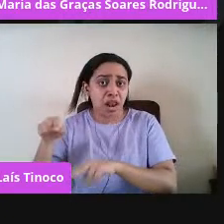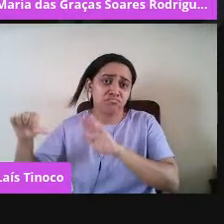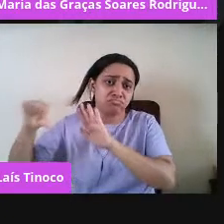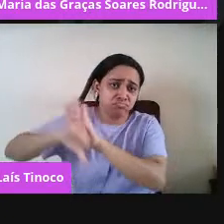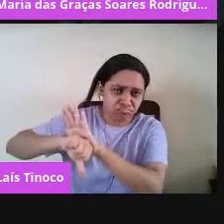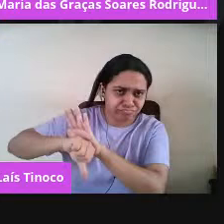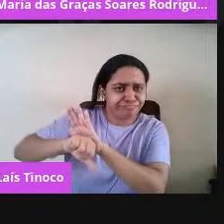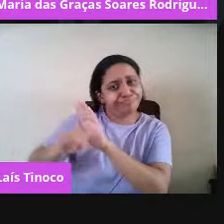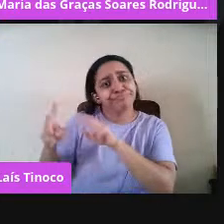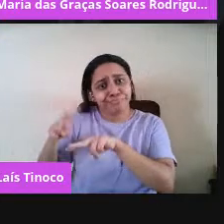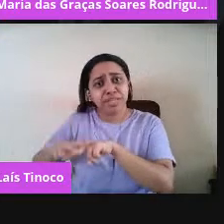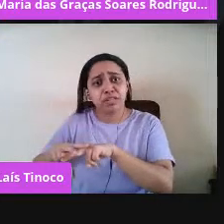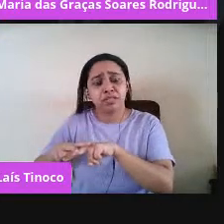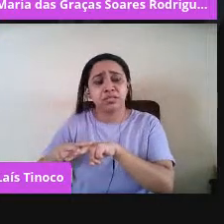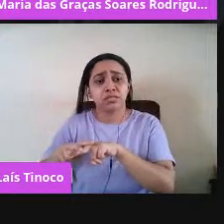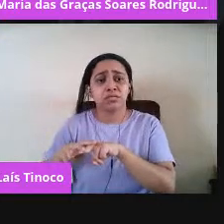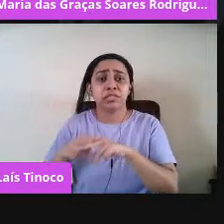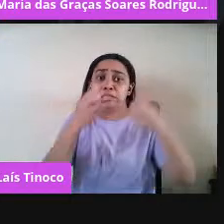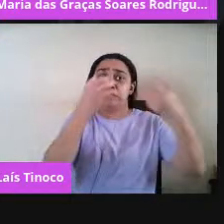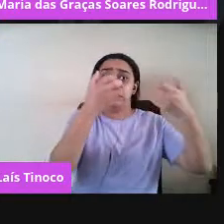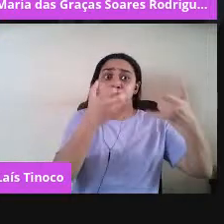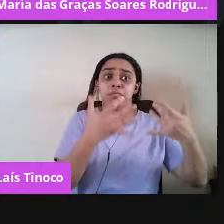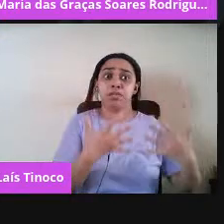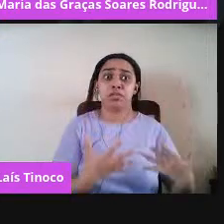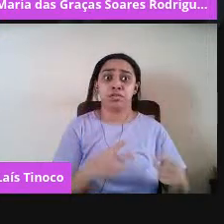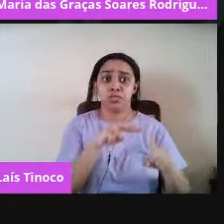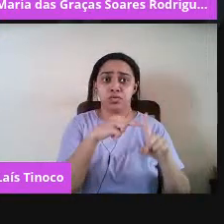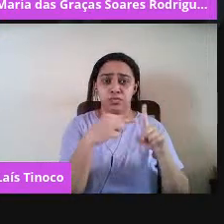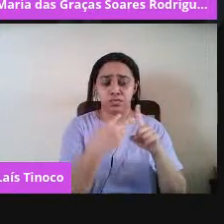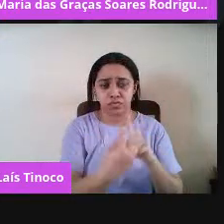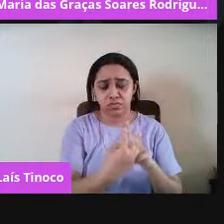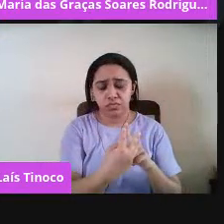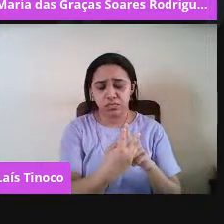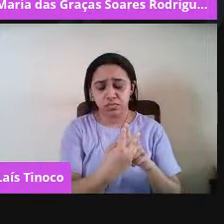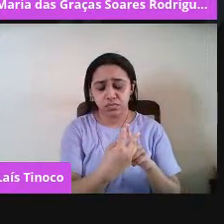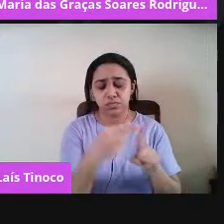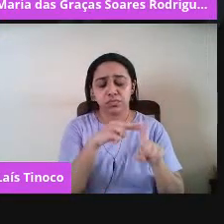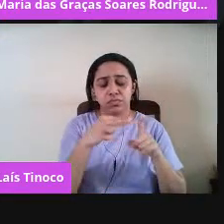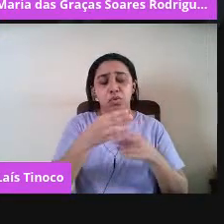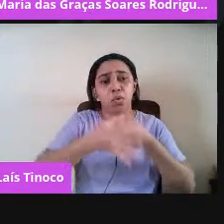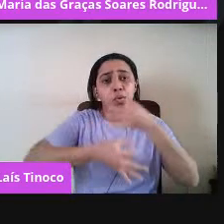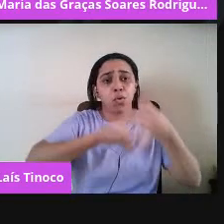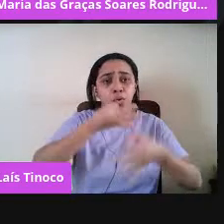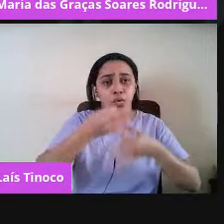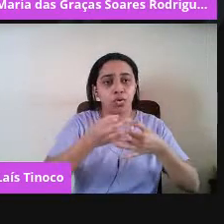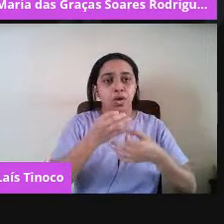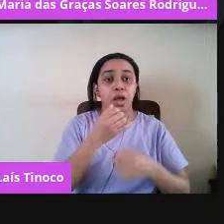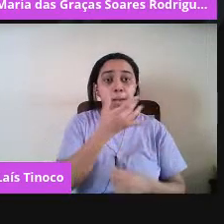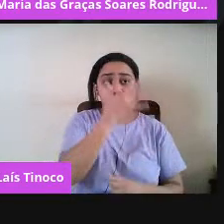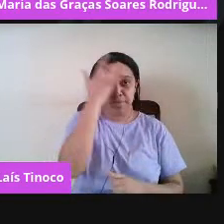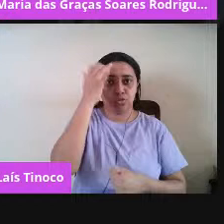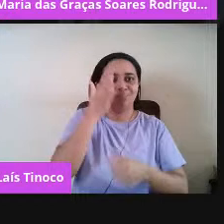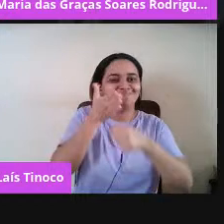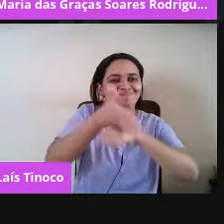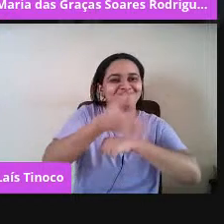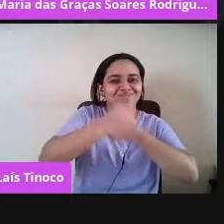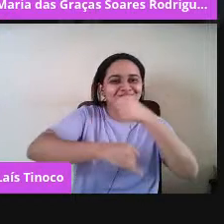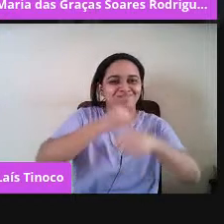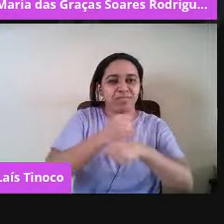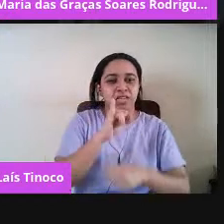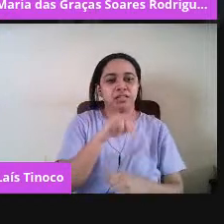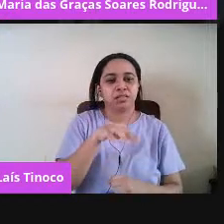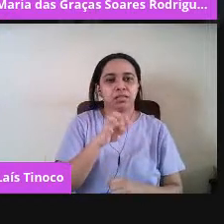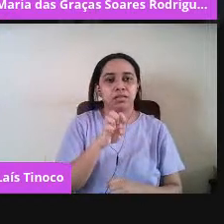faço a explicação do ponto de vista do comentarista, né, do internauta, que disse da seguinte